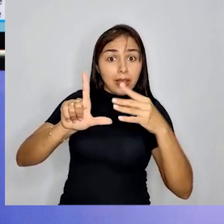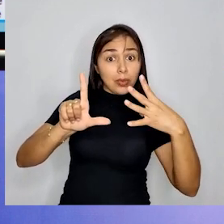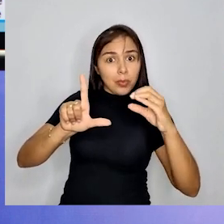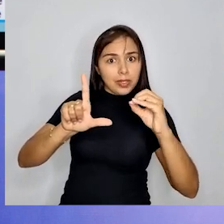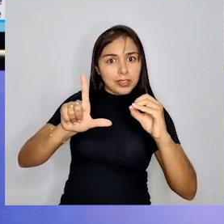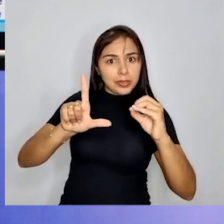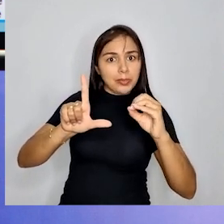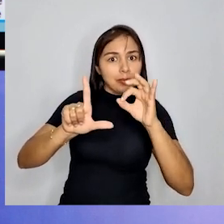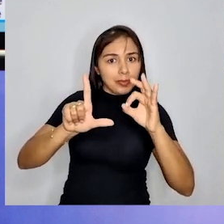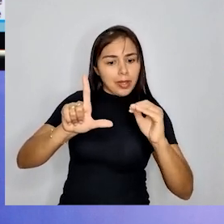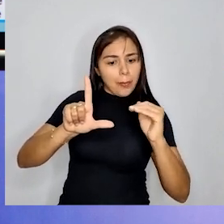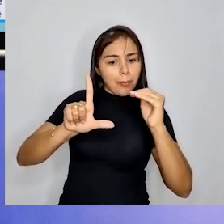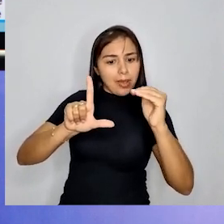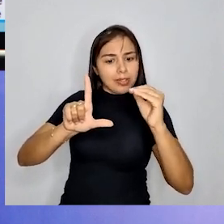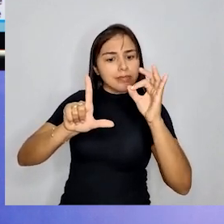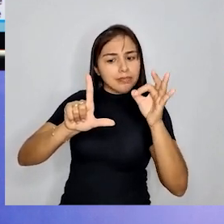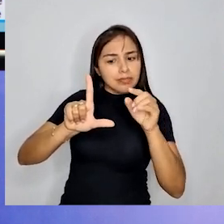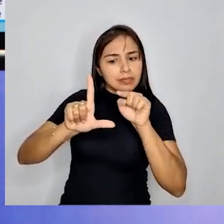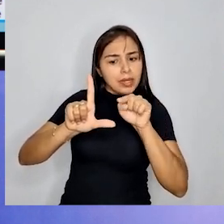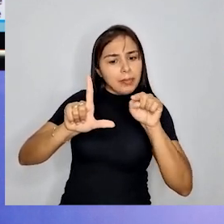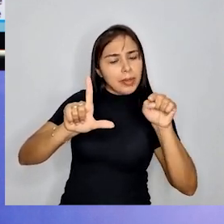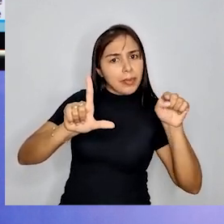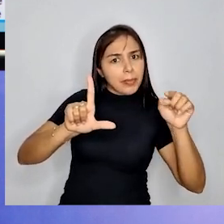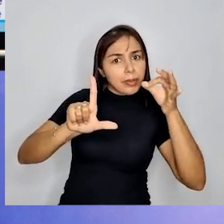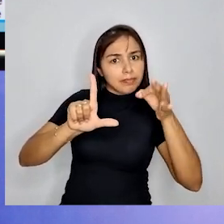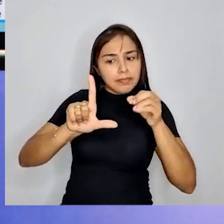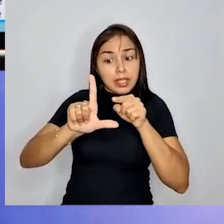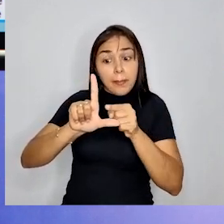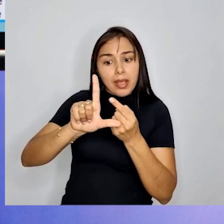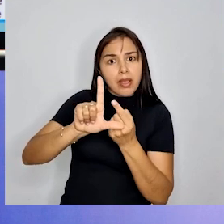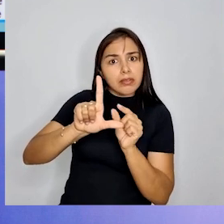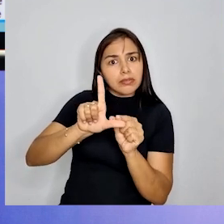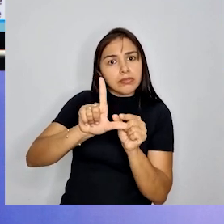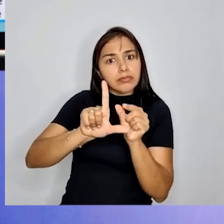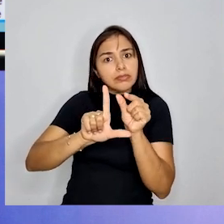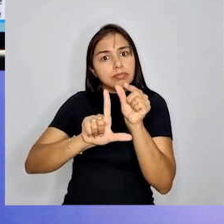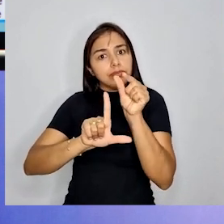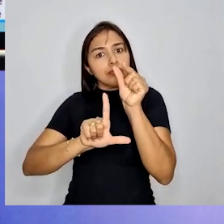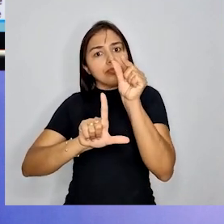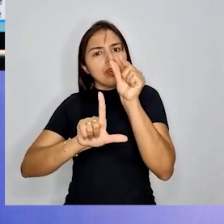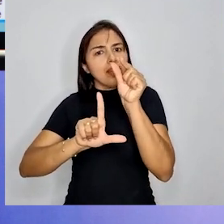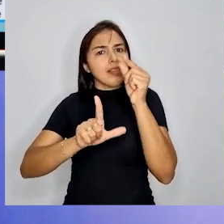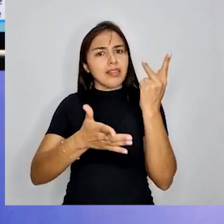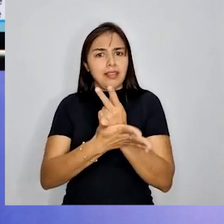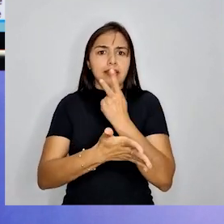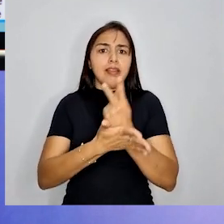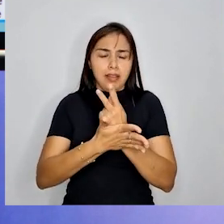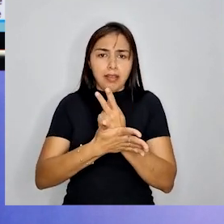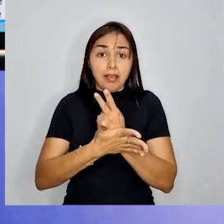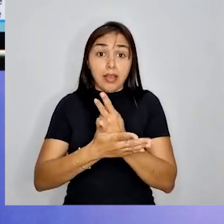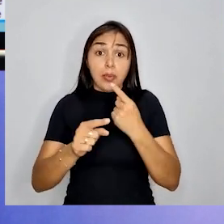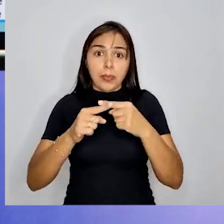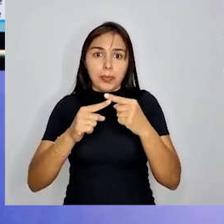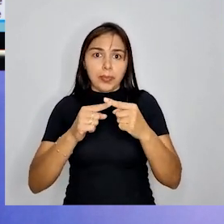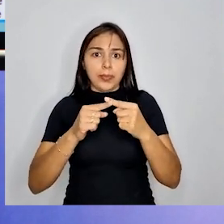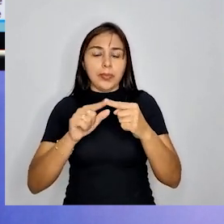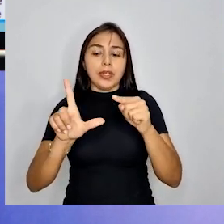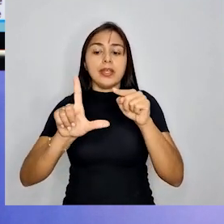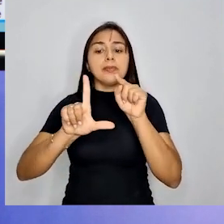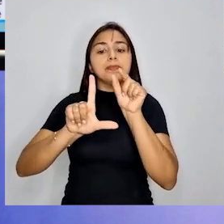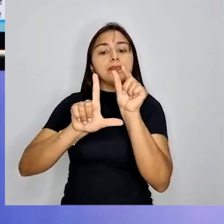9% então ele tá obedecendo né assim eu tenho 11 por cento então a gente pode dizer que essa barra